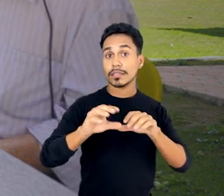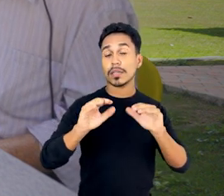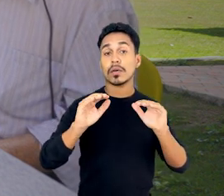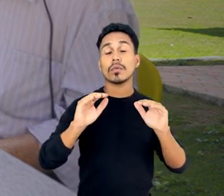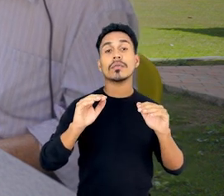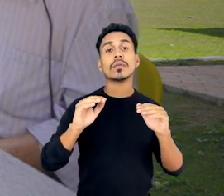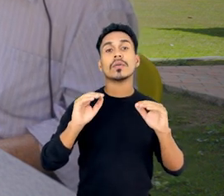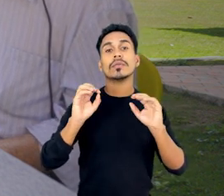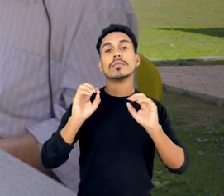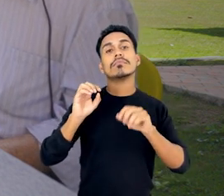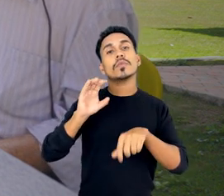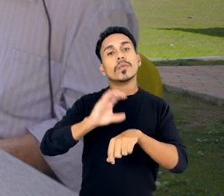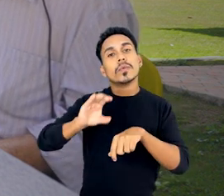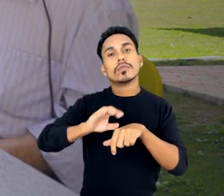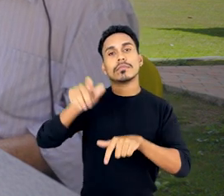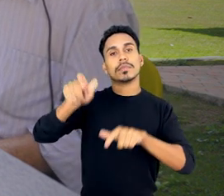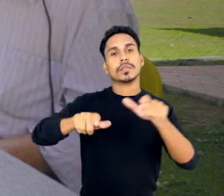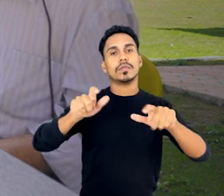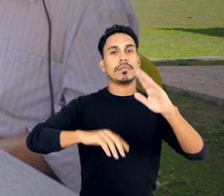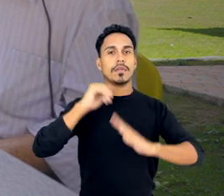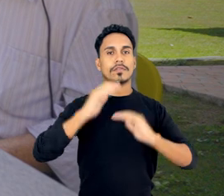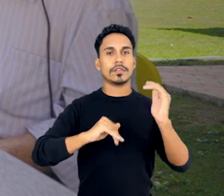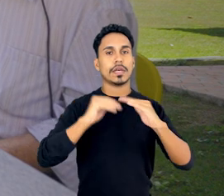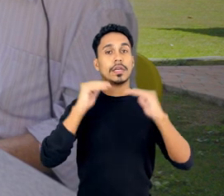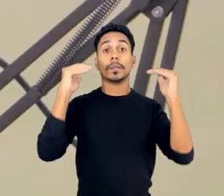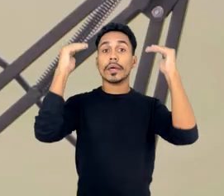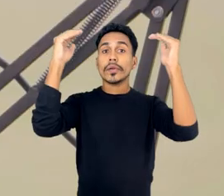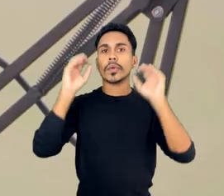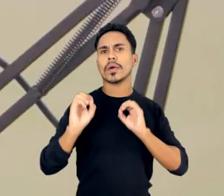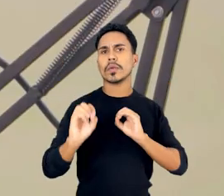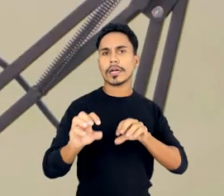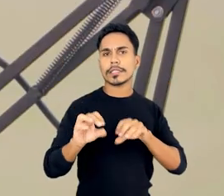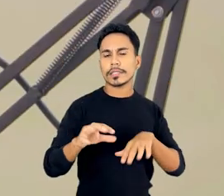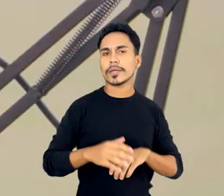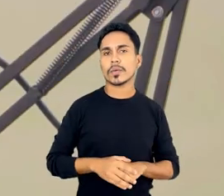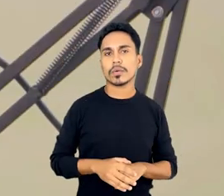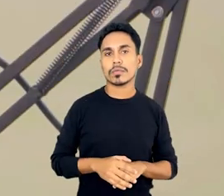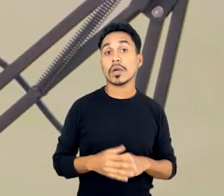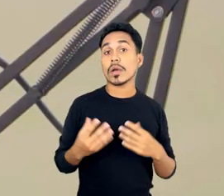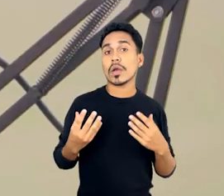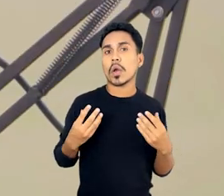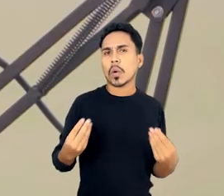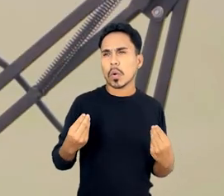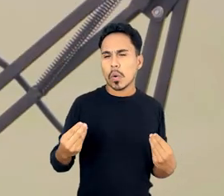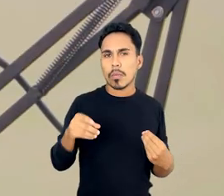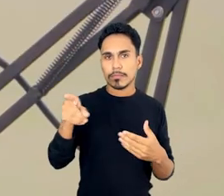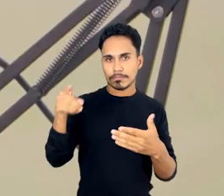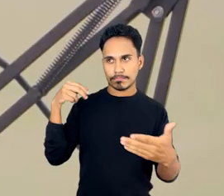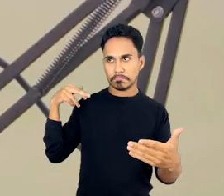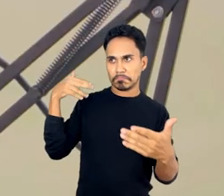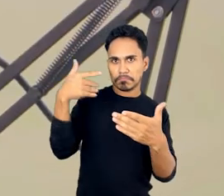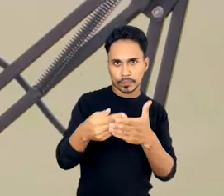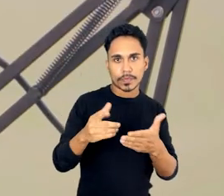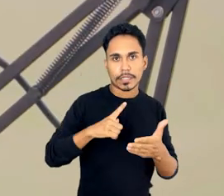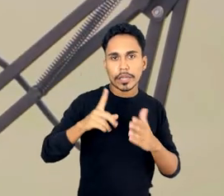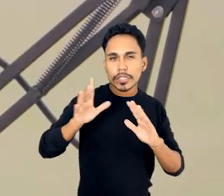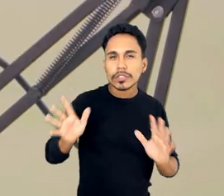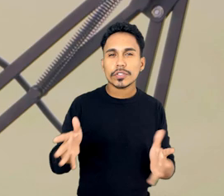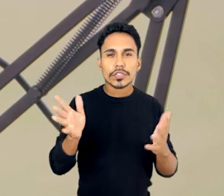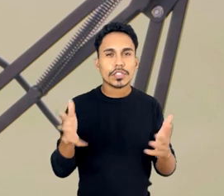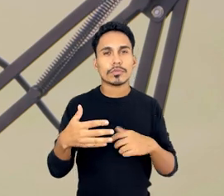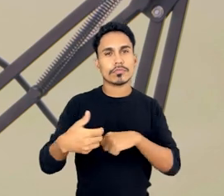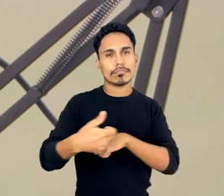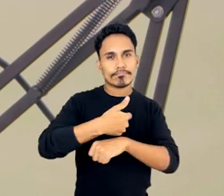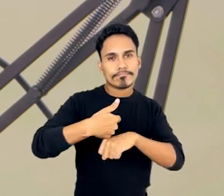de Formação superior dos profissionais e como o senhor tá vendo o estímulo eh dessa dessas carreiras